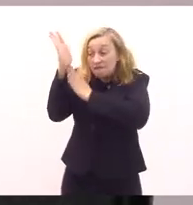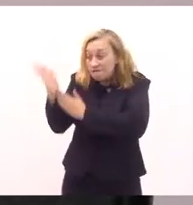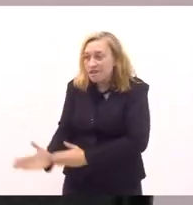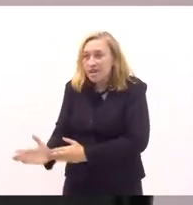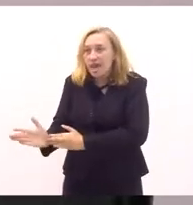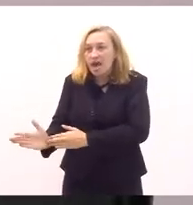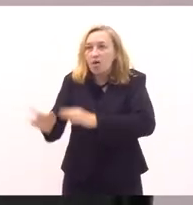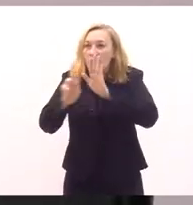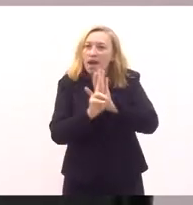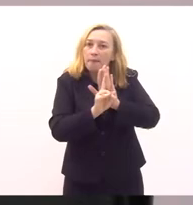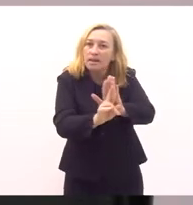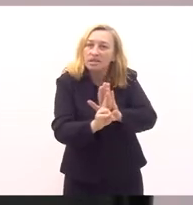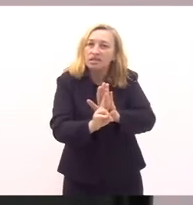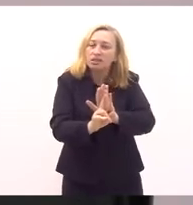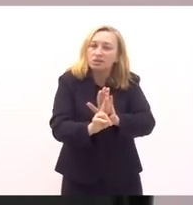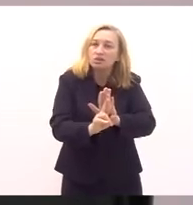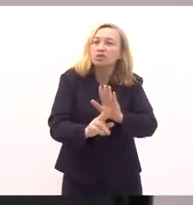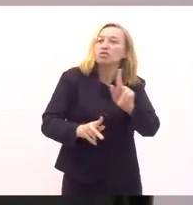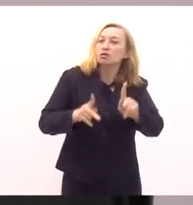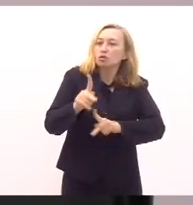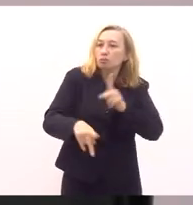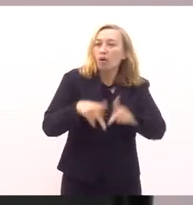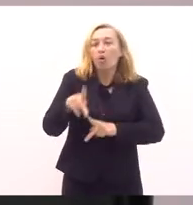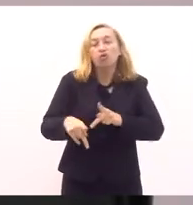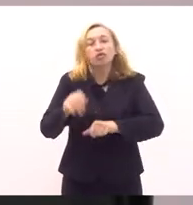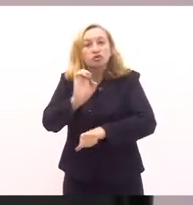representação da sociedade do Estado.